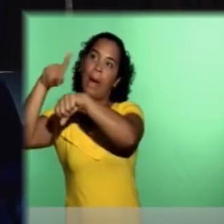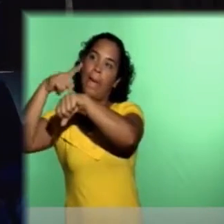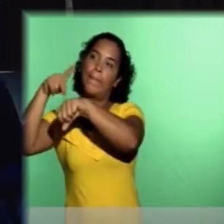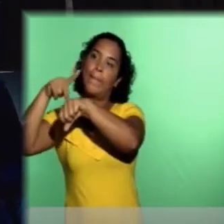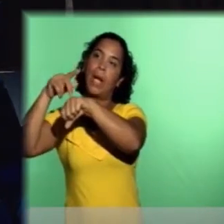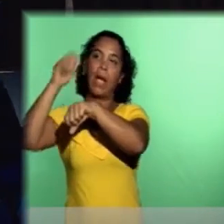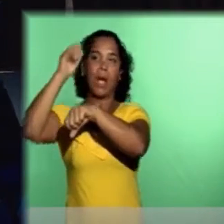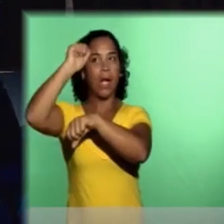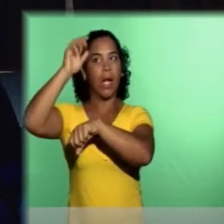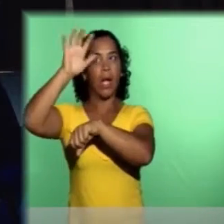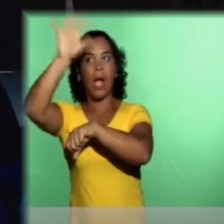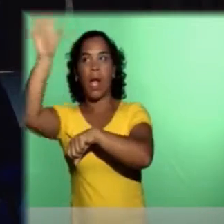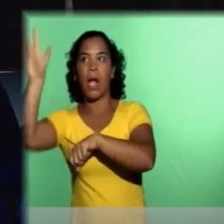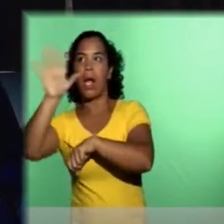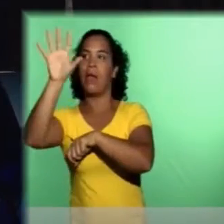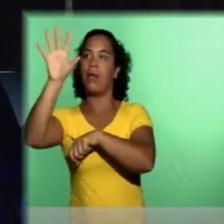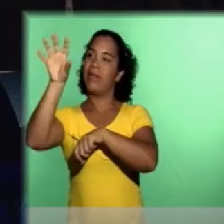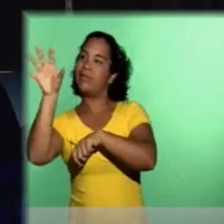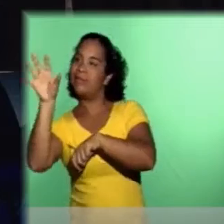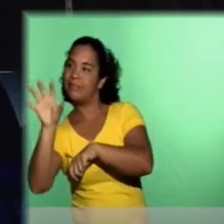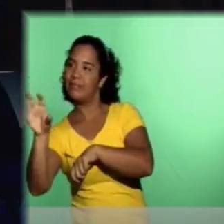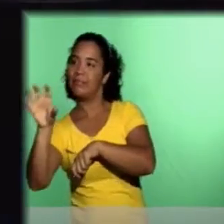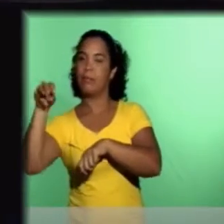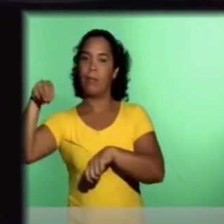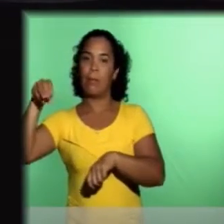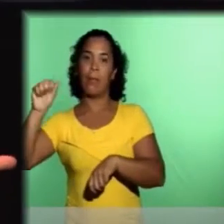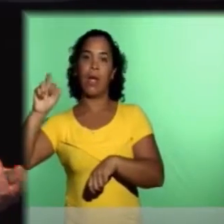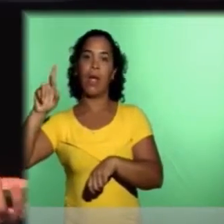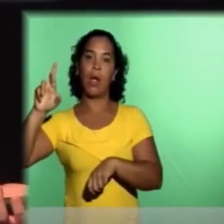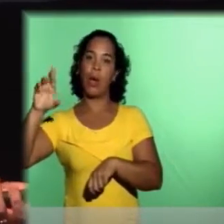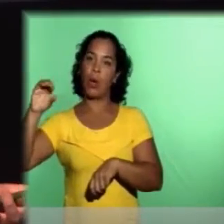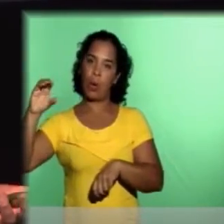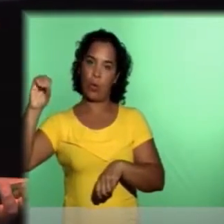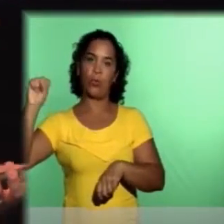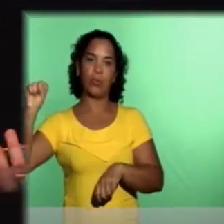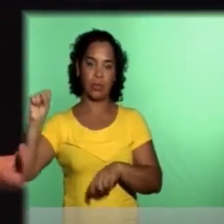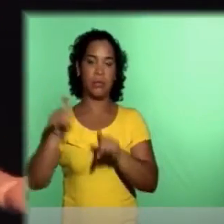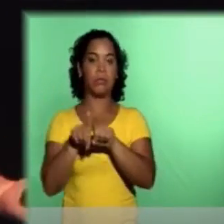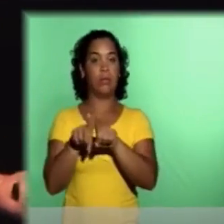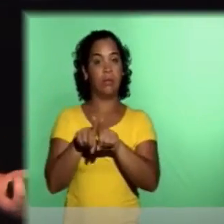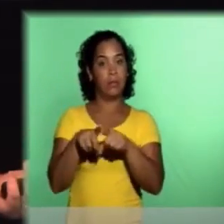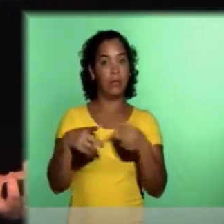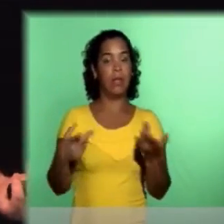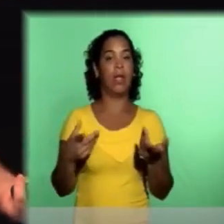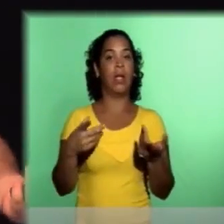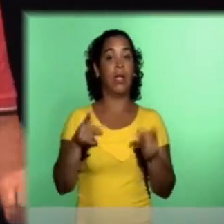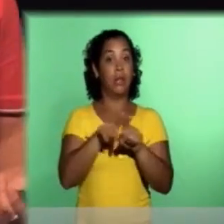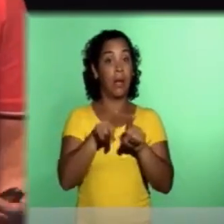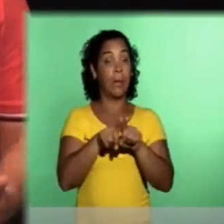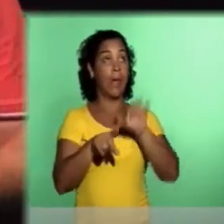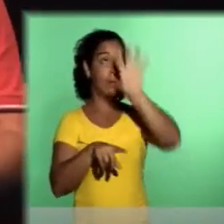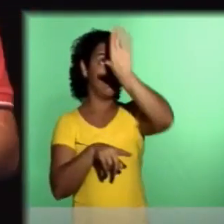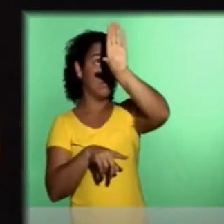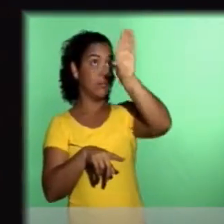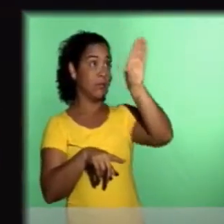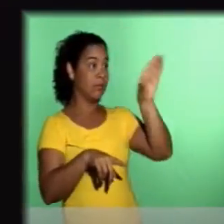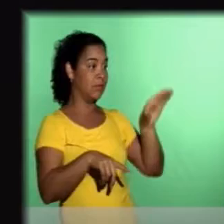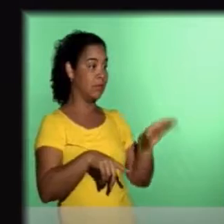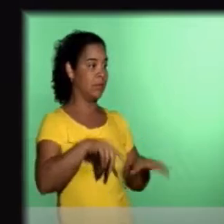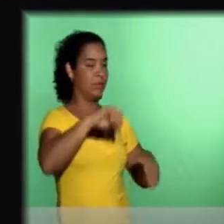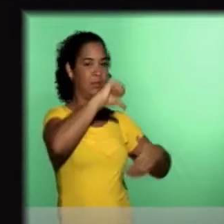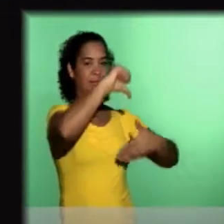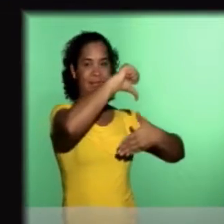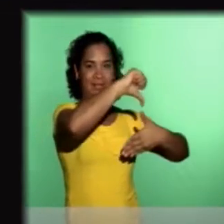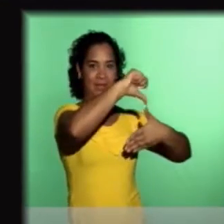a fronteira do Marrocos, né? E nós também estamos muito à frente de países, mesmo da nossa região, e países